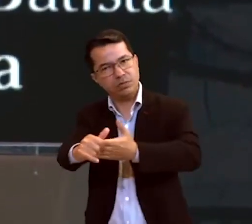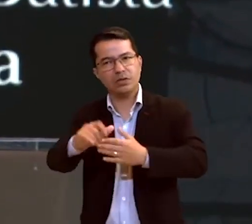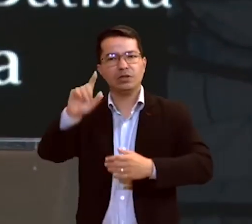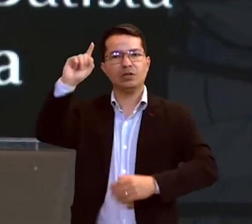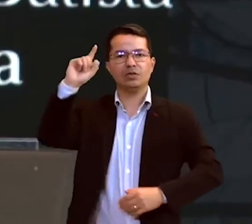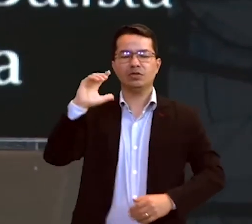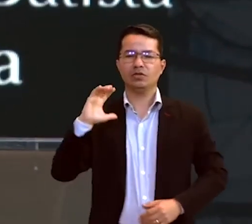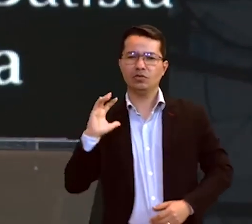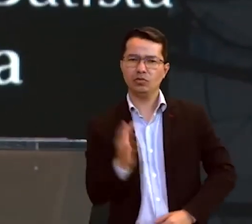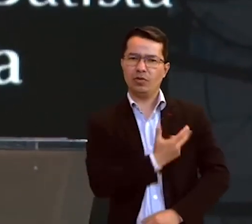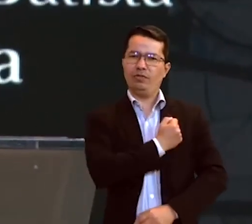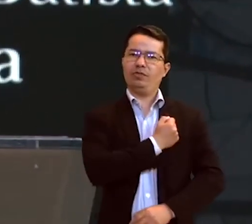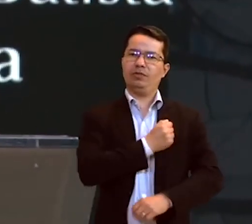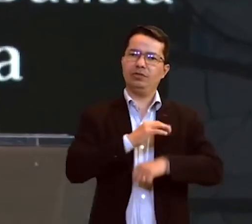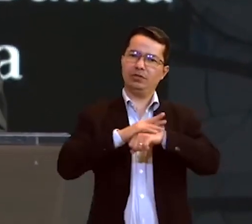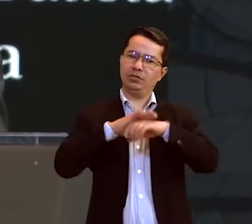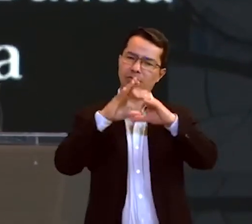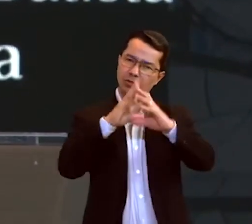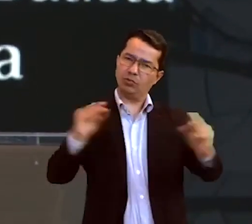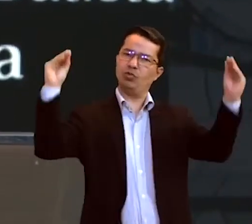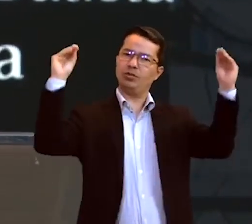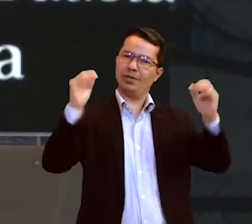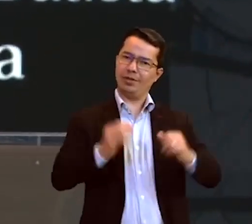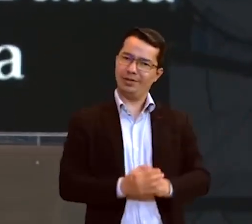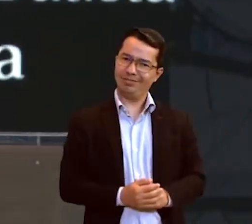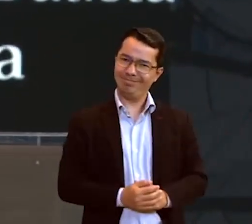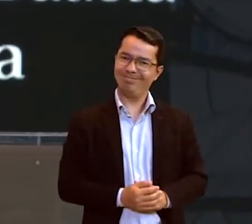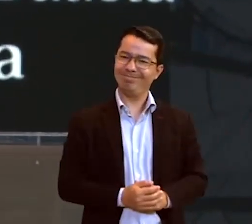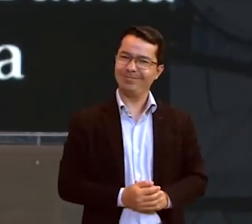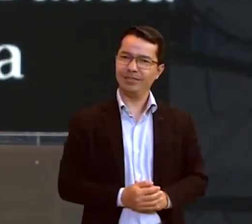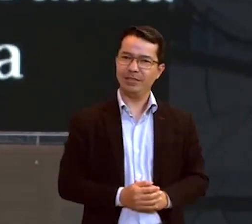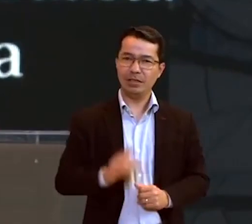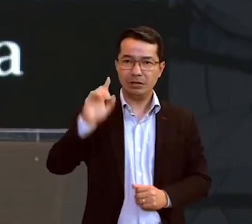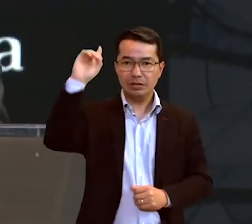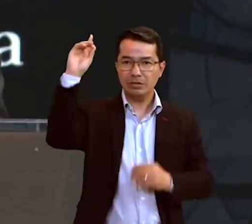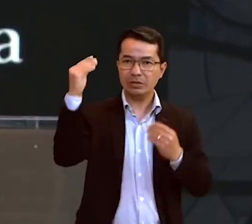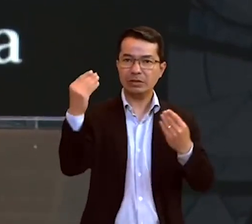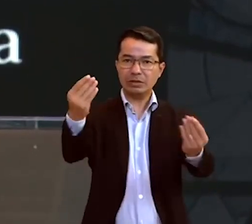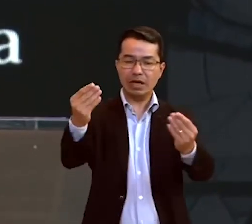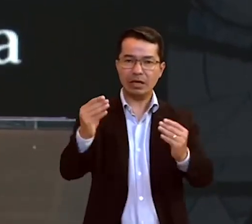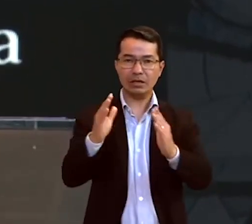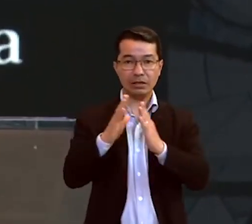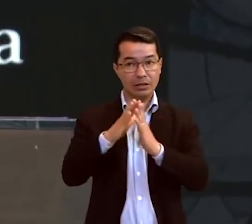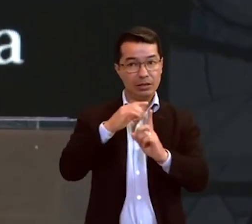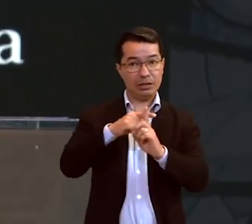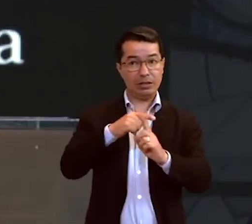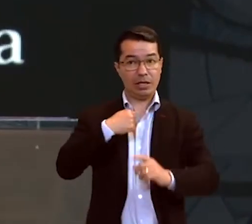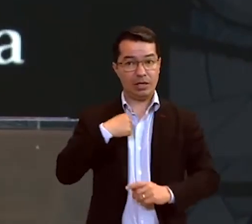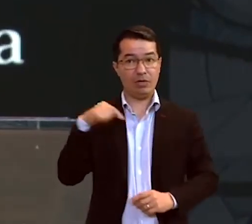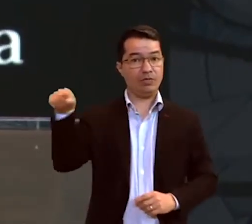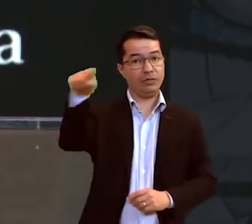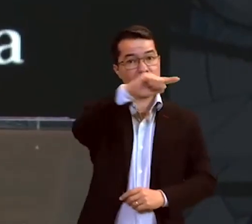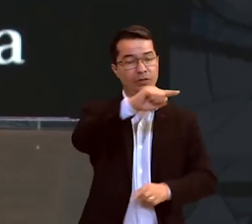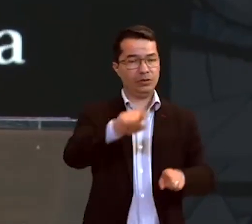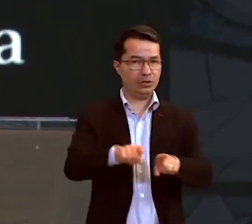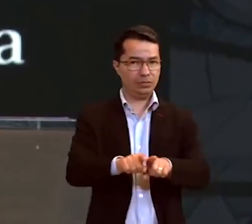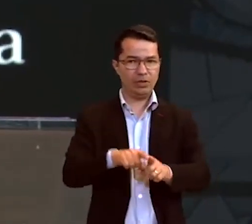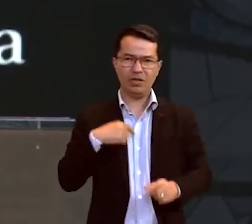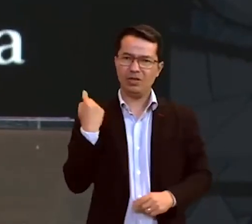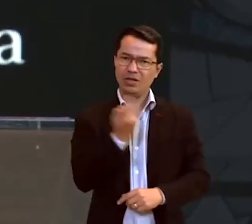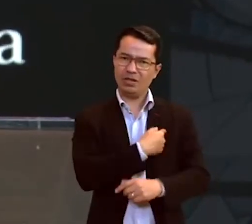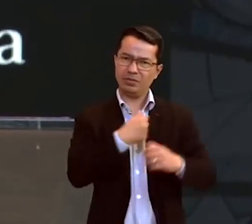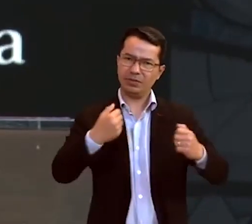sara. E é o poder que Deus dá à igreja. Também vou aprender, através da oração, que há poder quando oramos